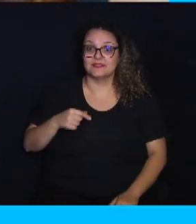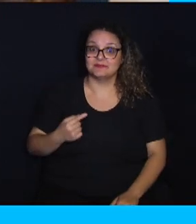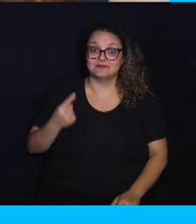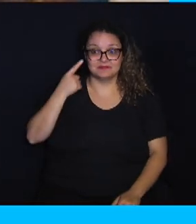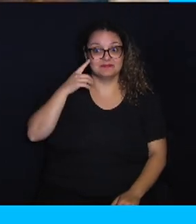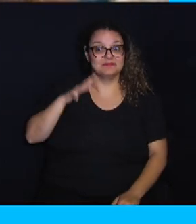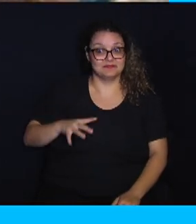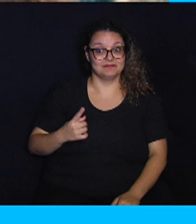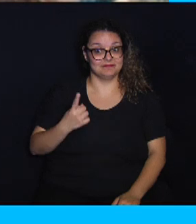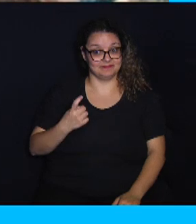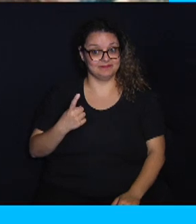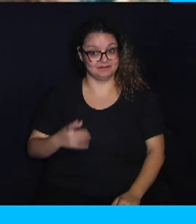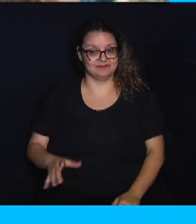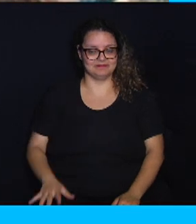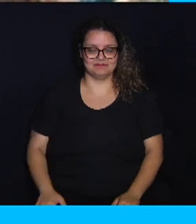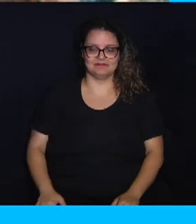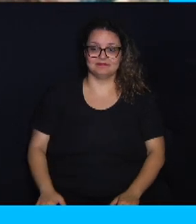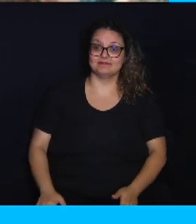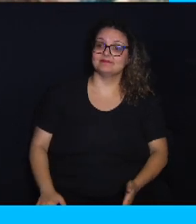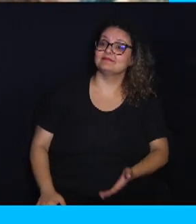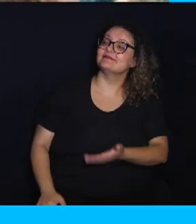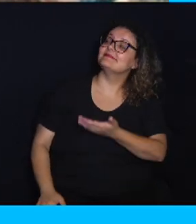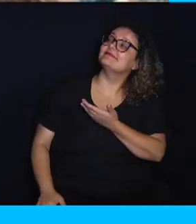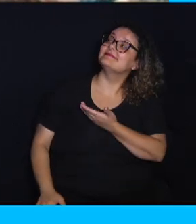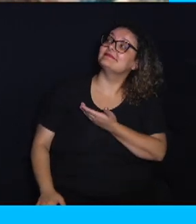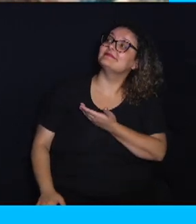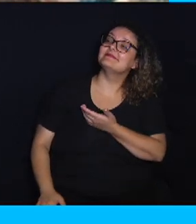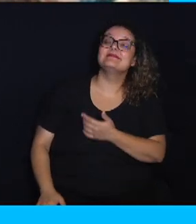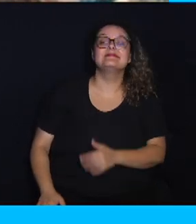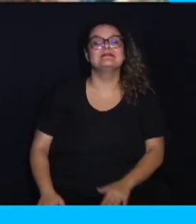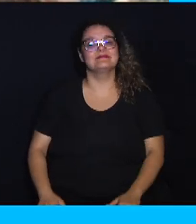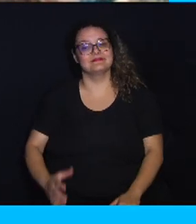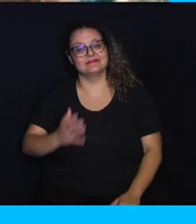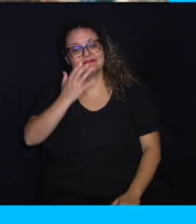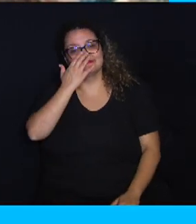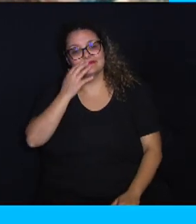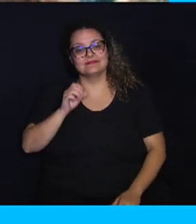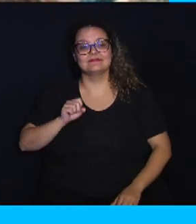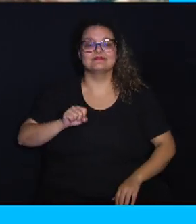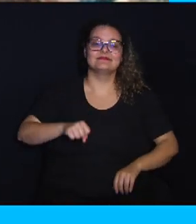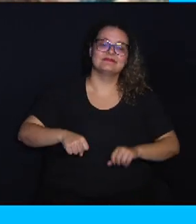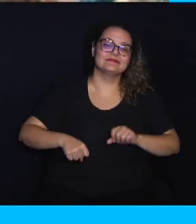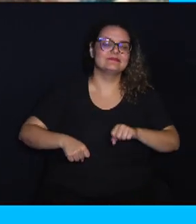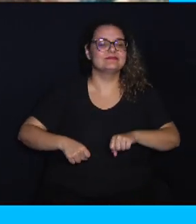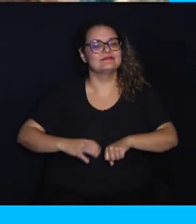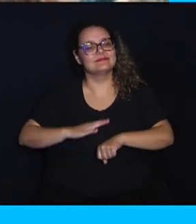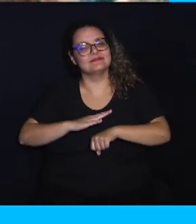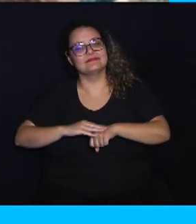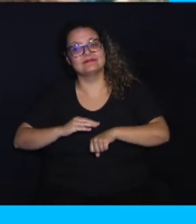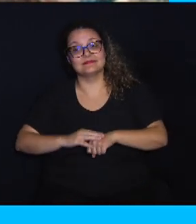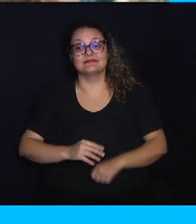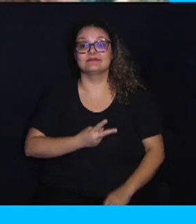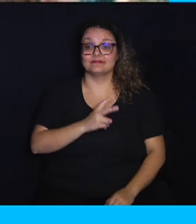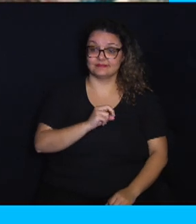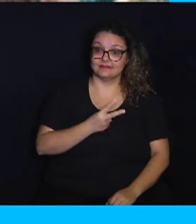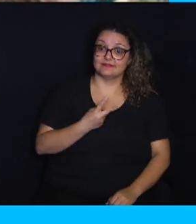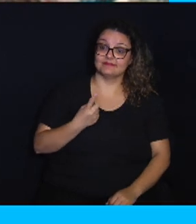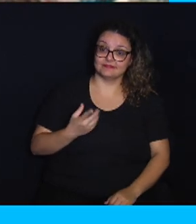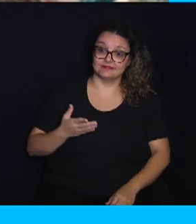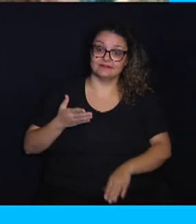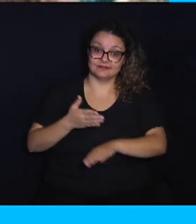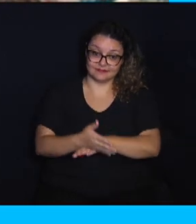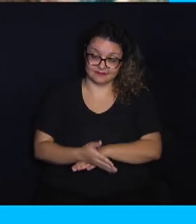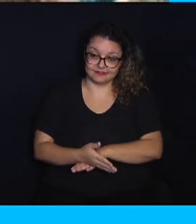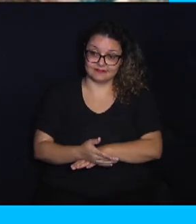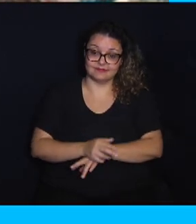ser filha única. Arnaldo é um cão dócil que deu entrada no DPBEA em 2021. Já passou